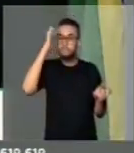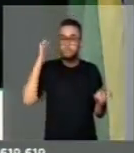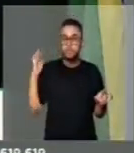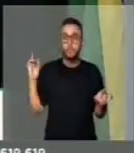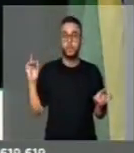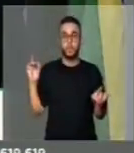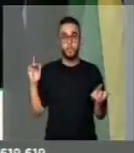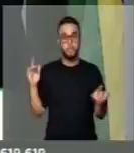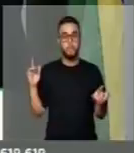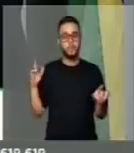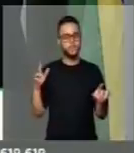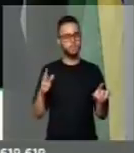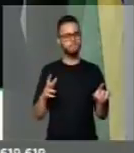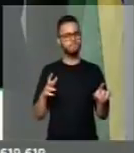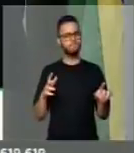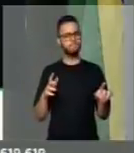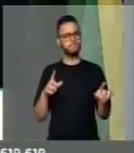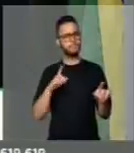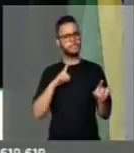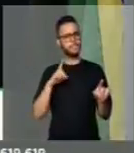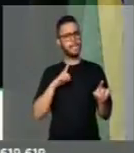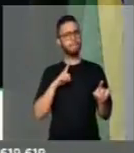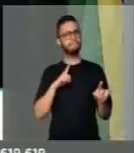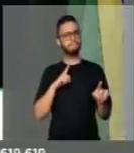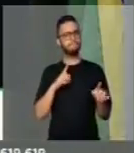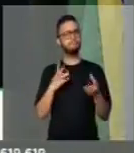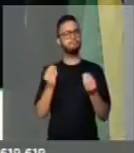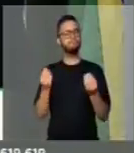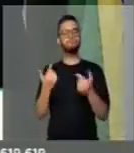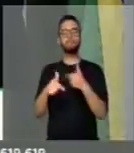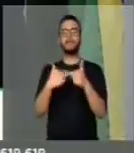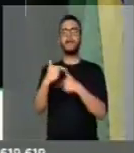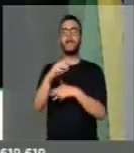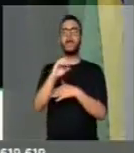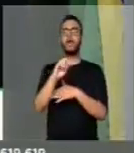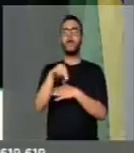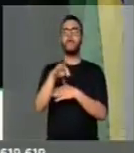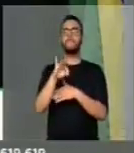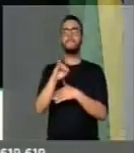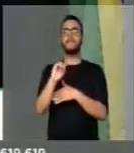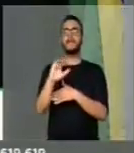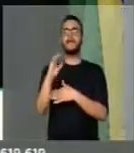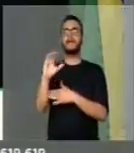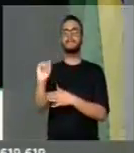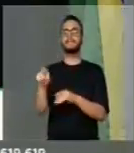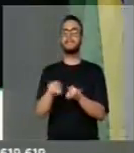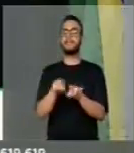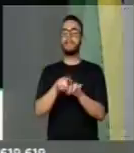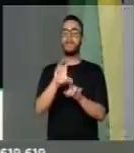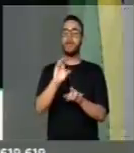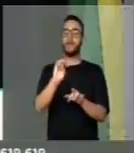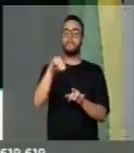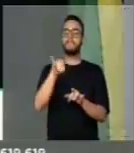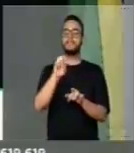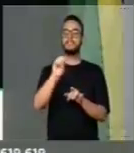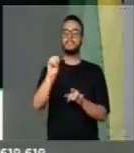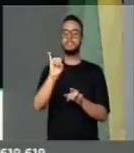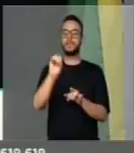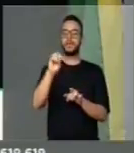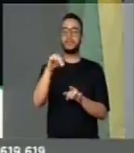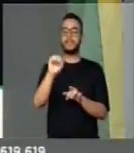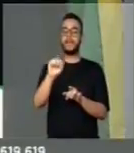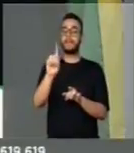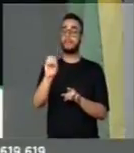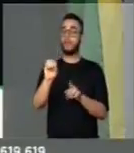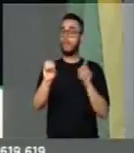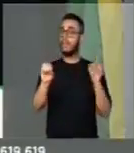cheias de cargos de confiança, de cargos de comissão no governo federal e